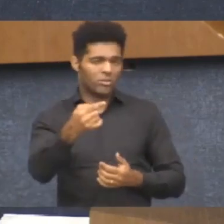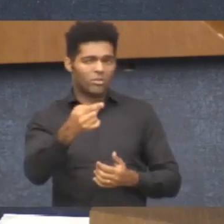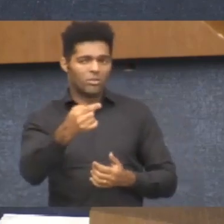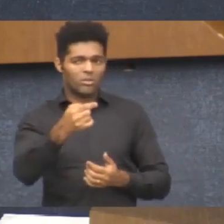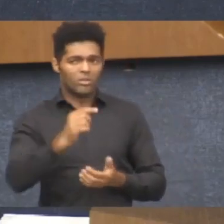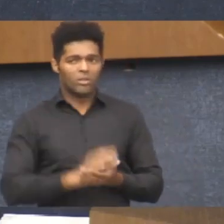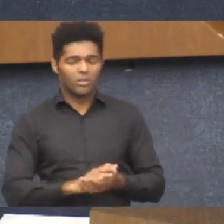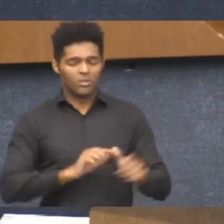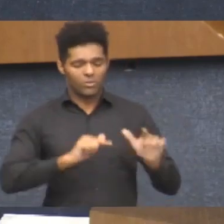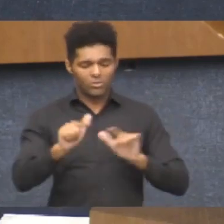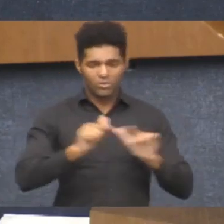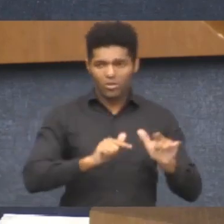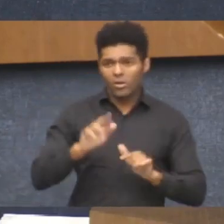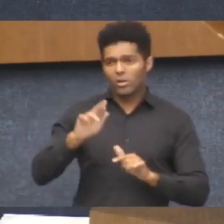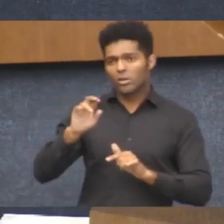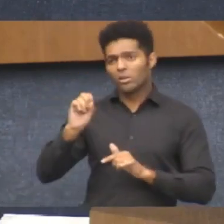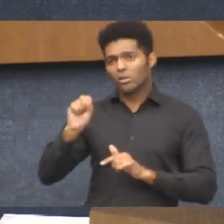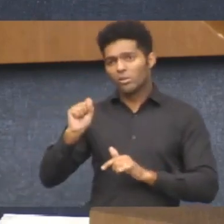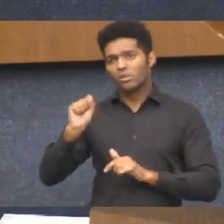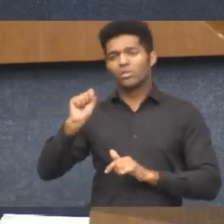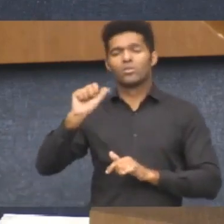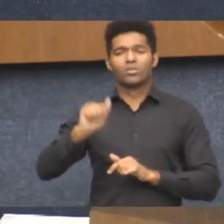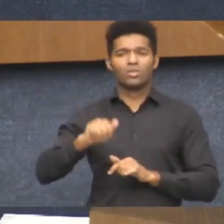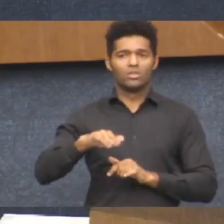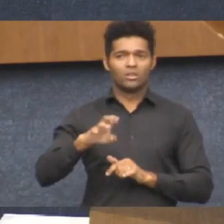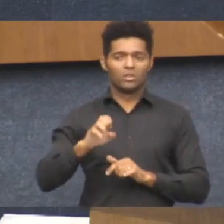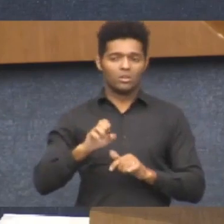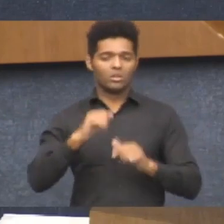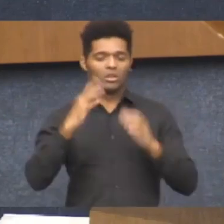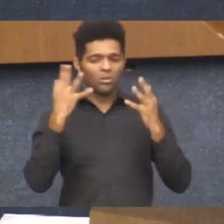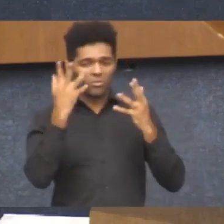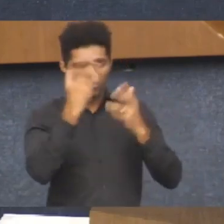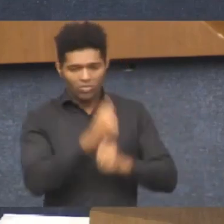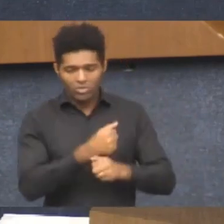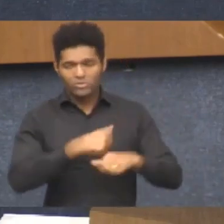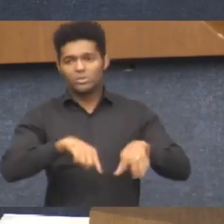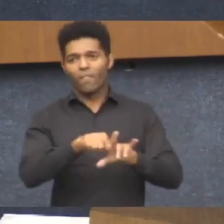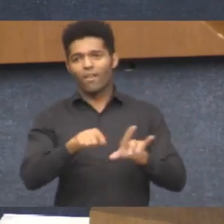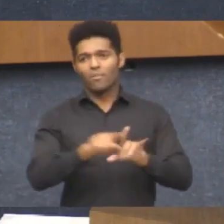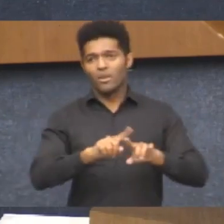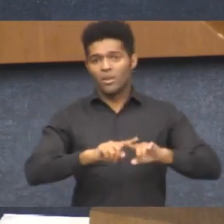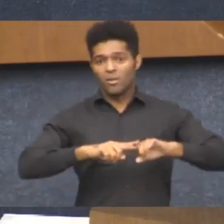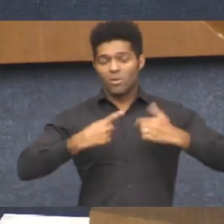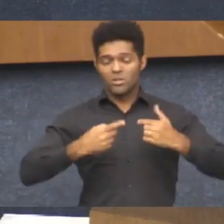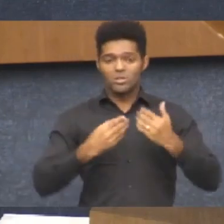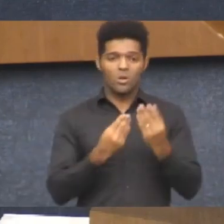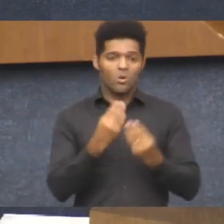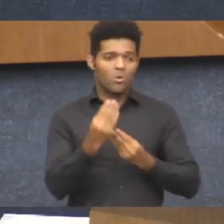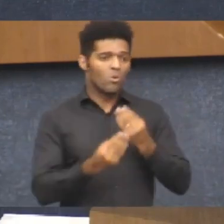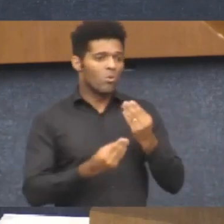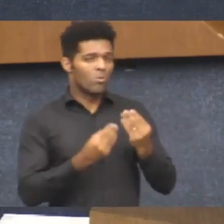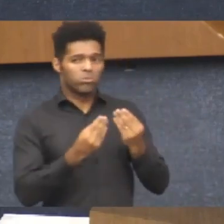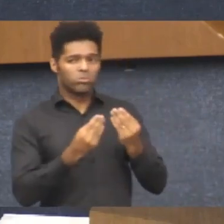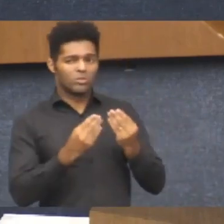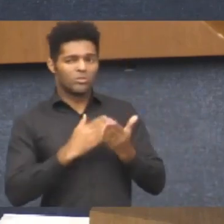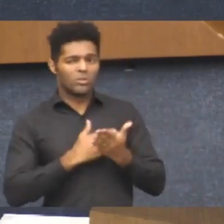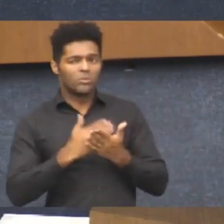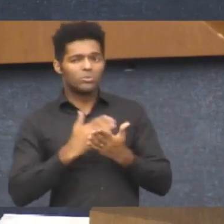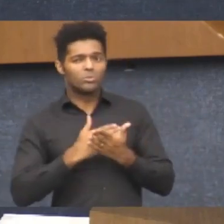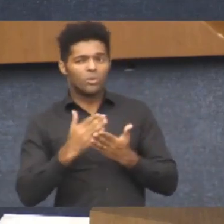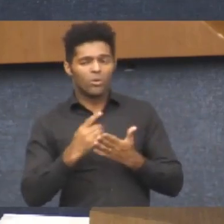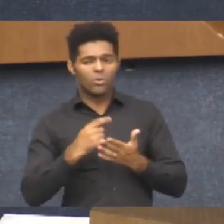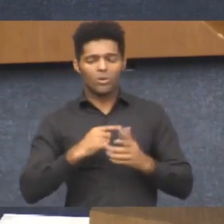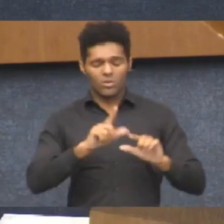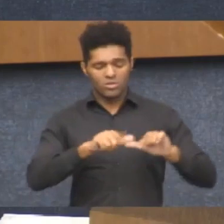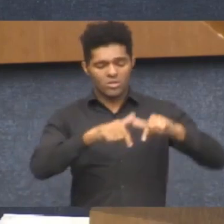para além do trabalho da Rosane na Pedreira, que é maravilhoso, mas o que a gente faz enquanto coletivo de médicos de família e comunidade? Como